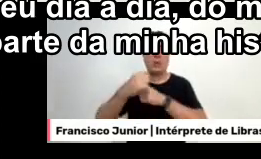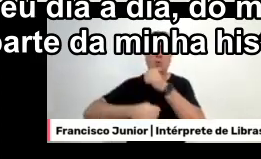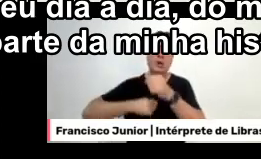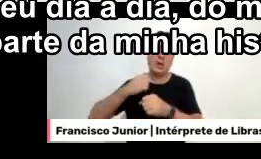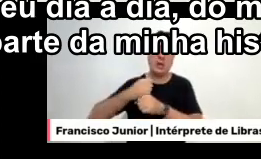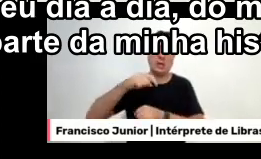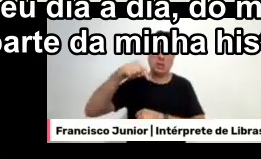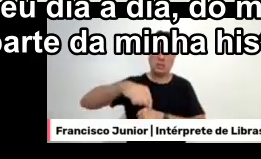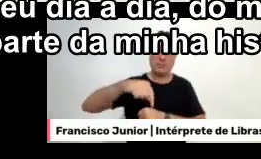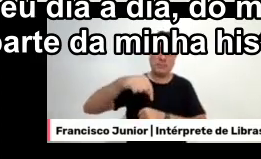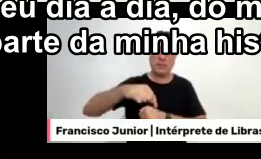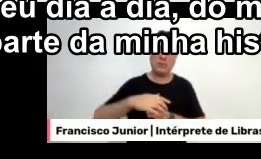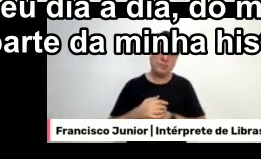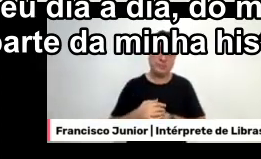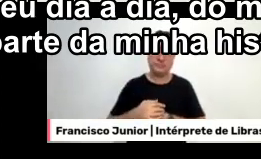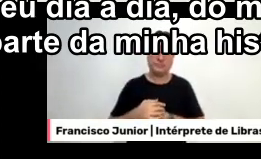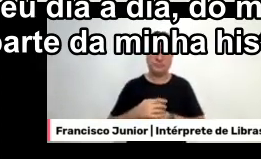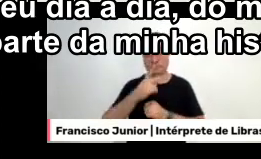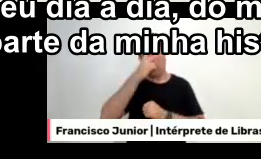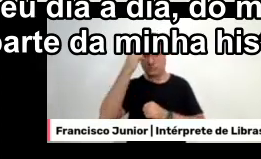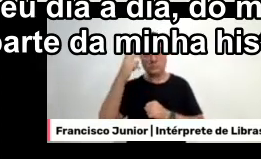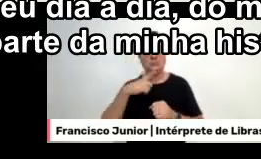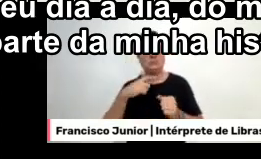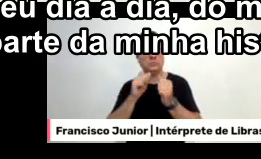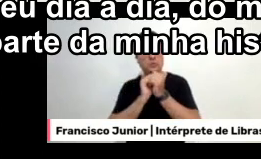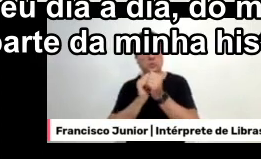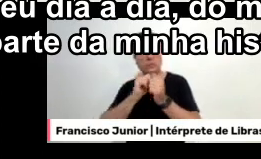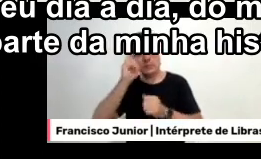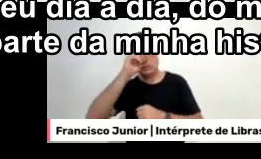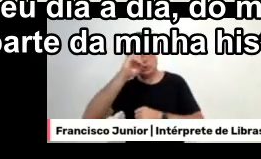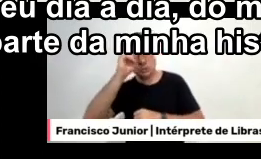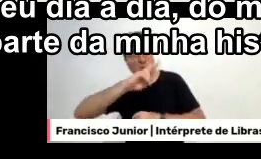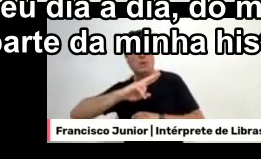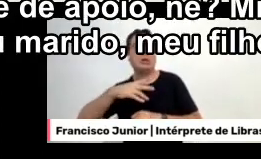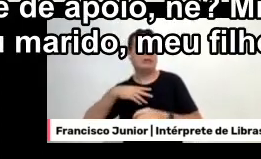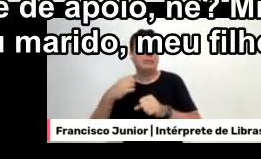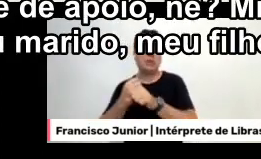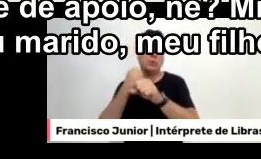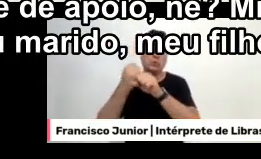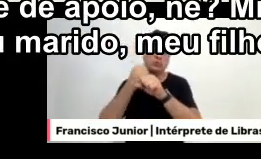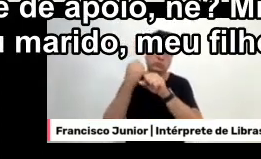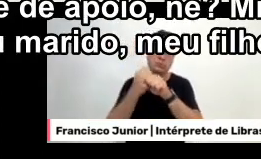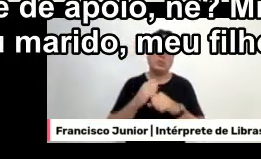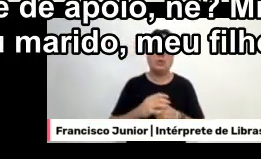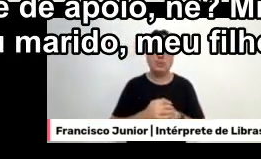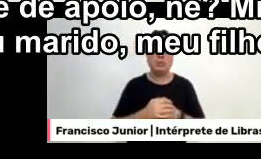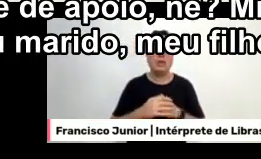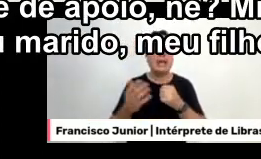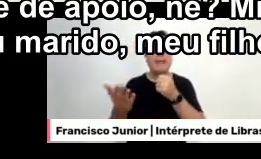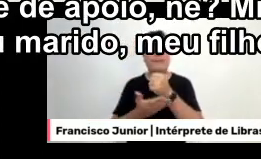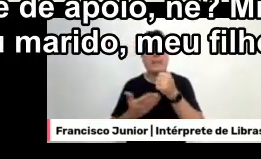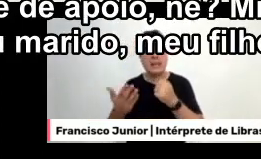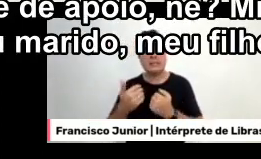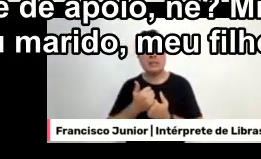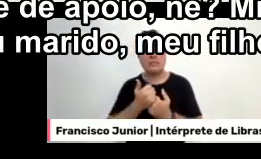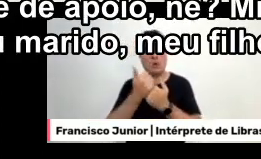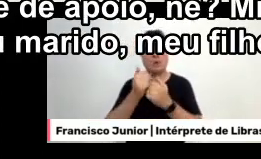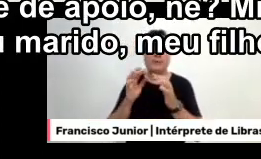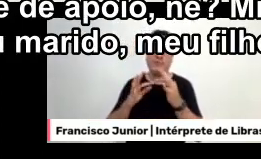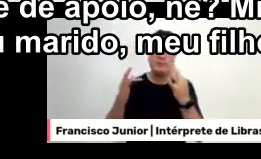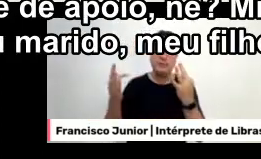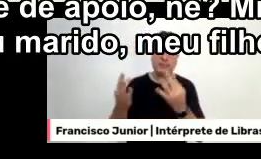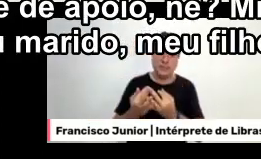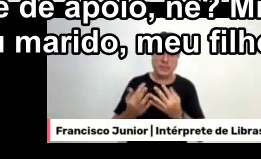pessoas que fazem parte da minha história, da minha construção, são base de apoio, né, minha